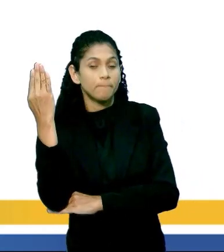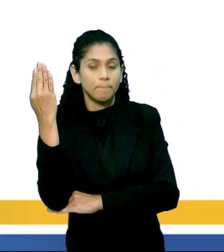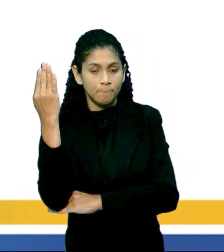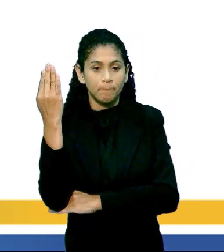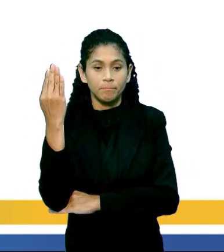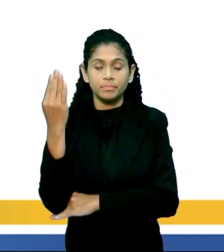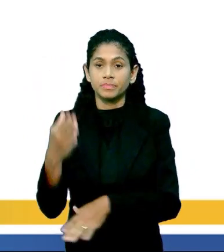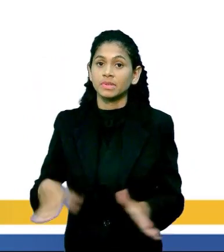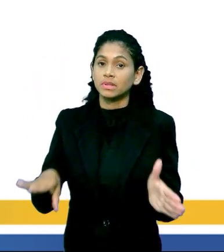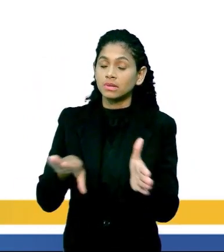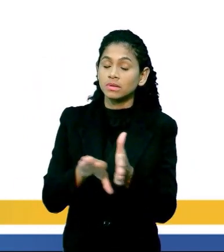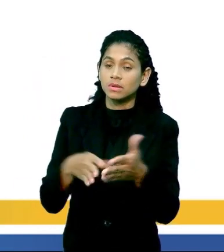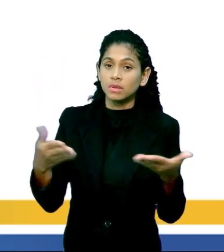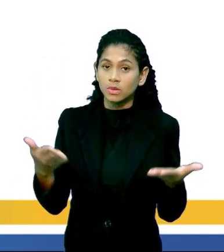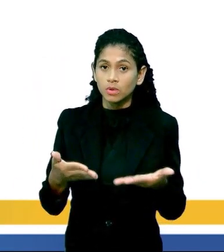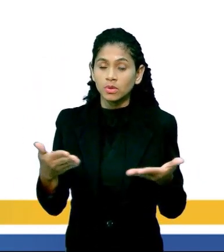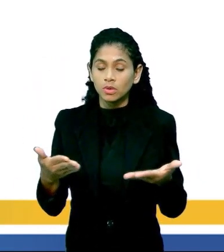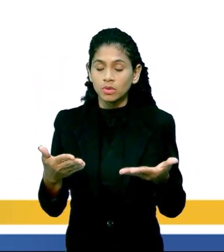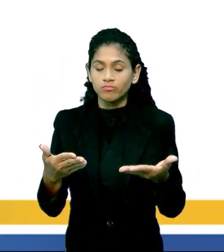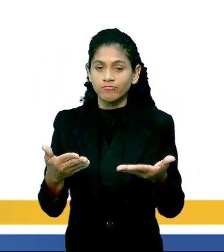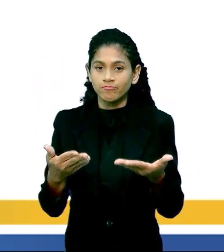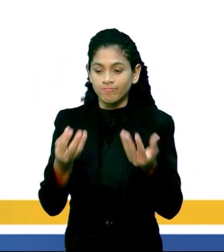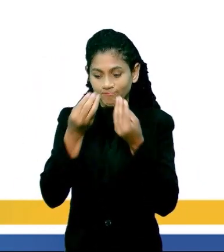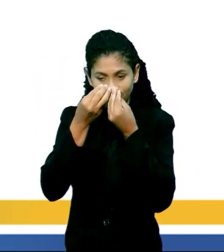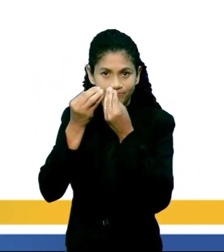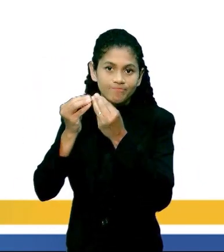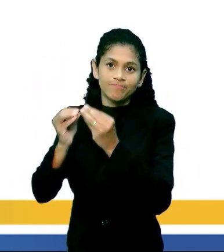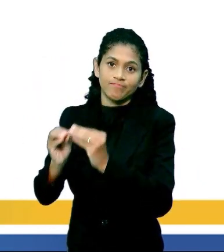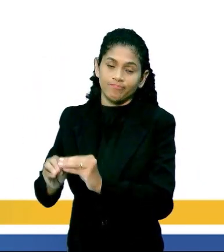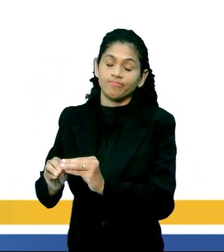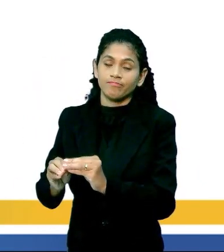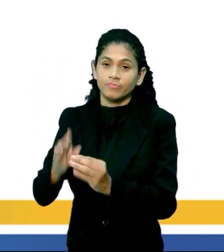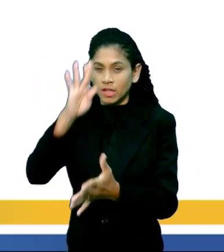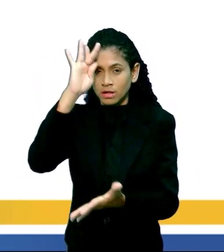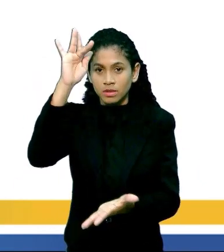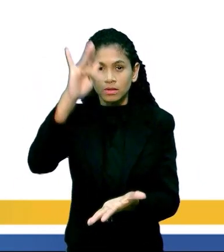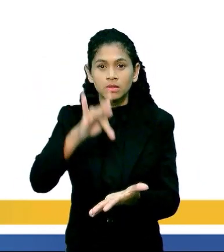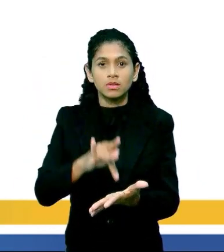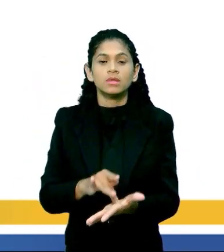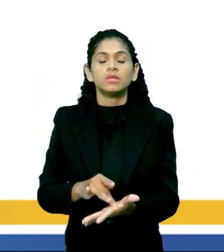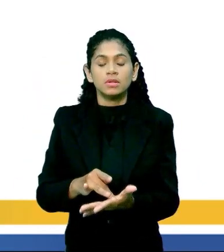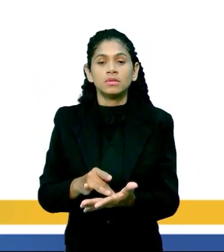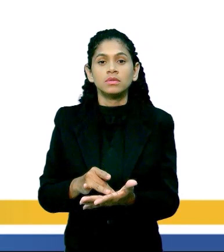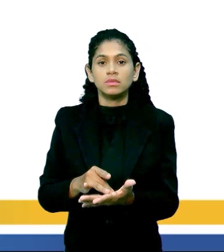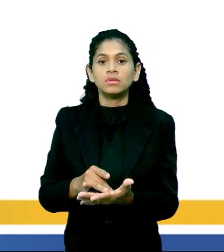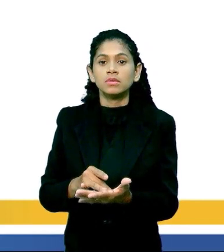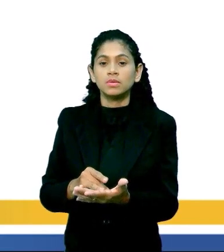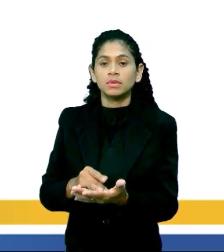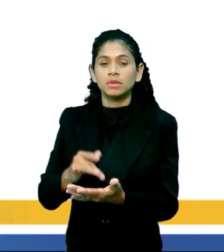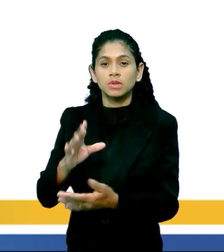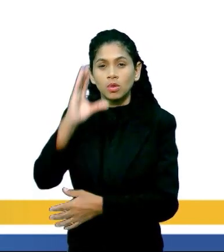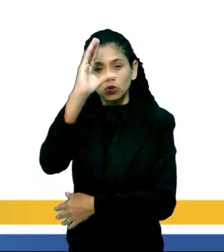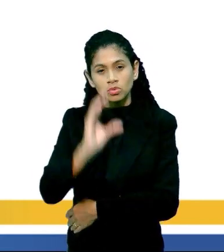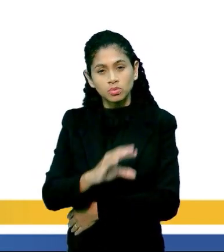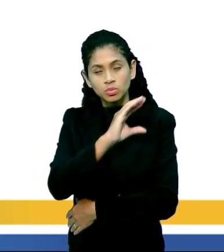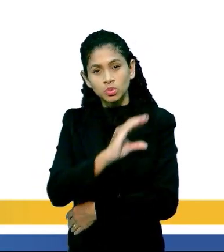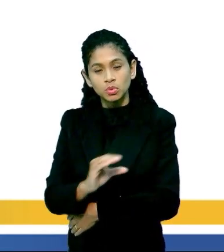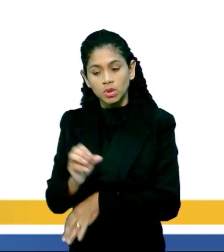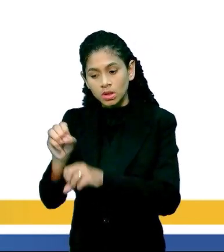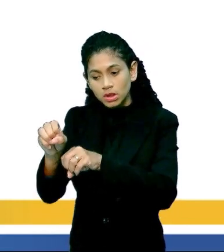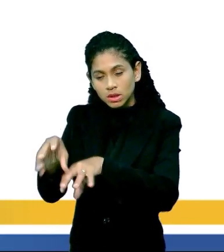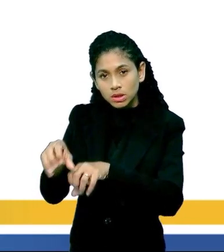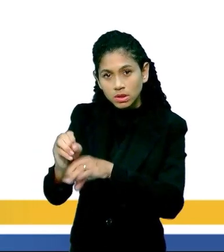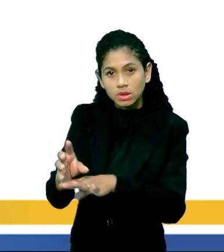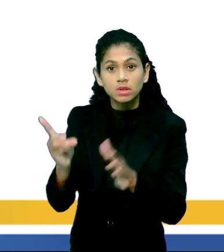até hoje é ignorada. Acredita-se que os missionários portugueses tenham ensinado sua técnica aos índios como